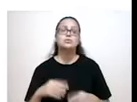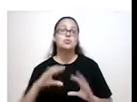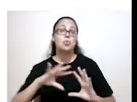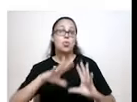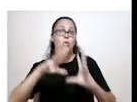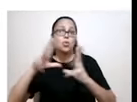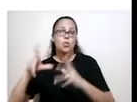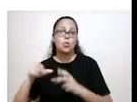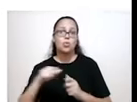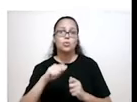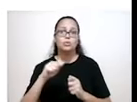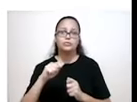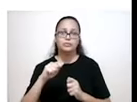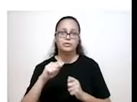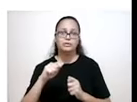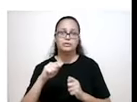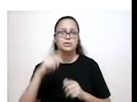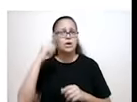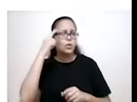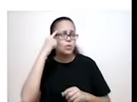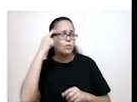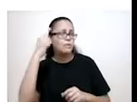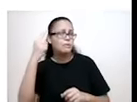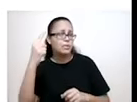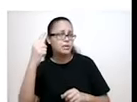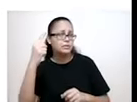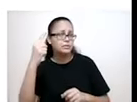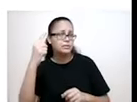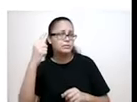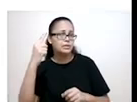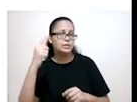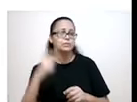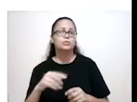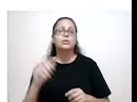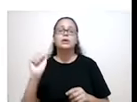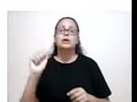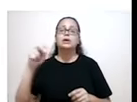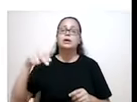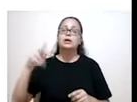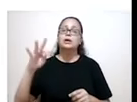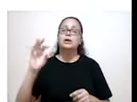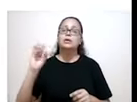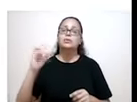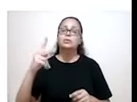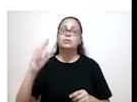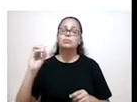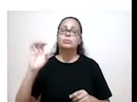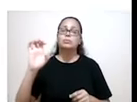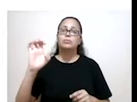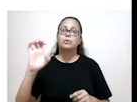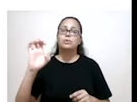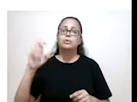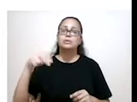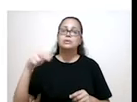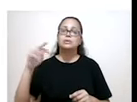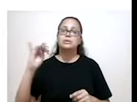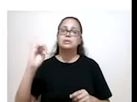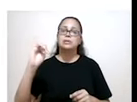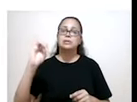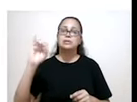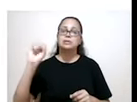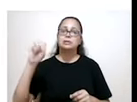reforçar, o pensamento antropocêntrico confere aos seres humanos a posição de centro